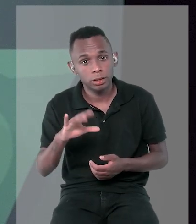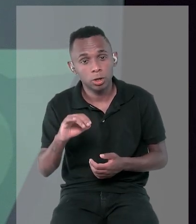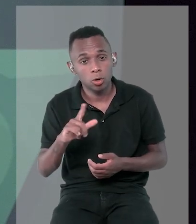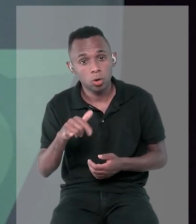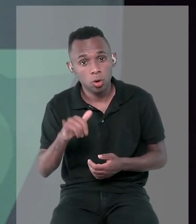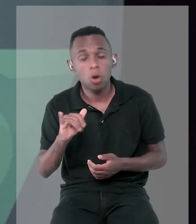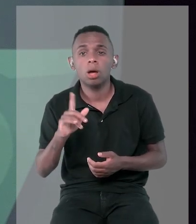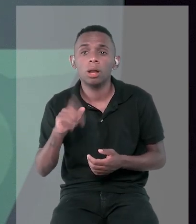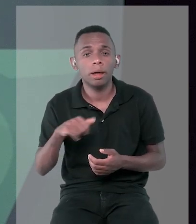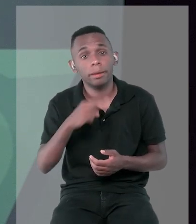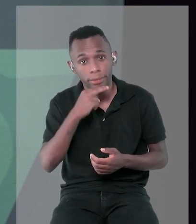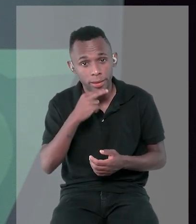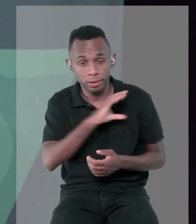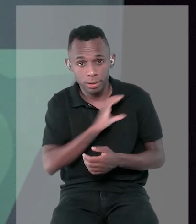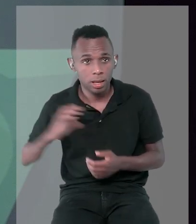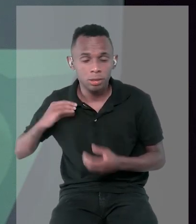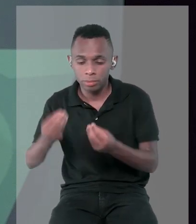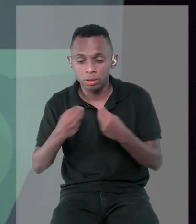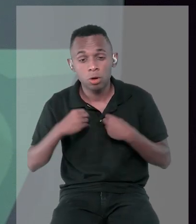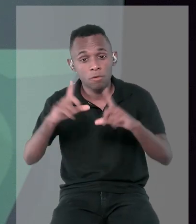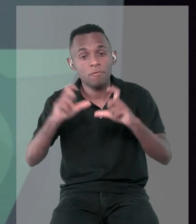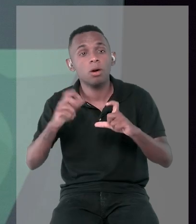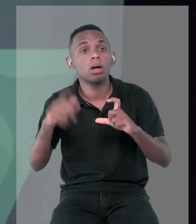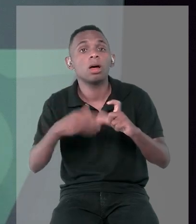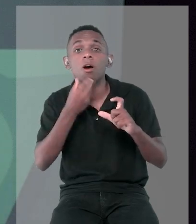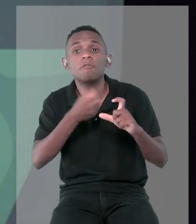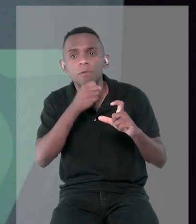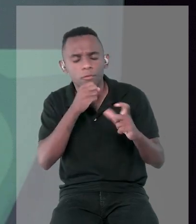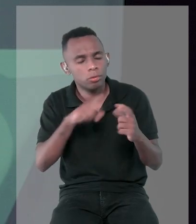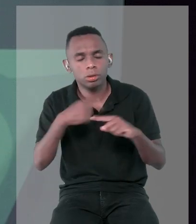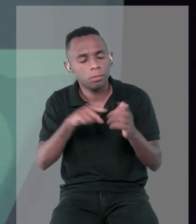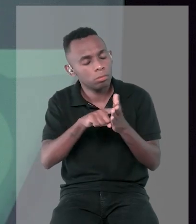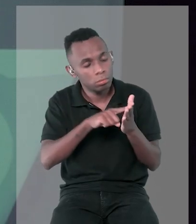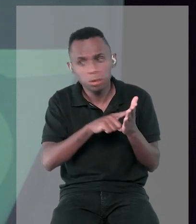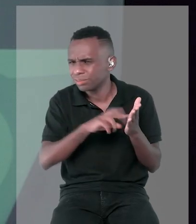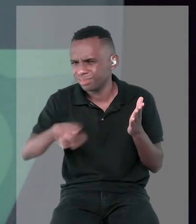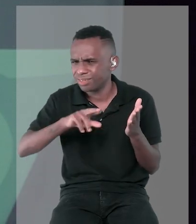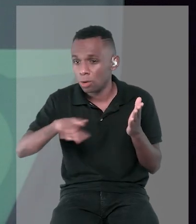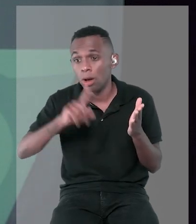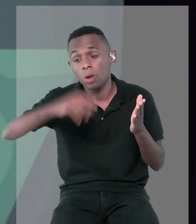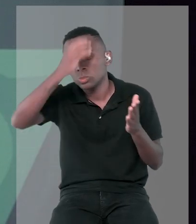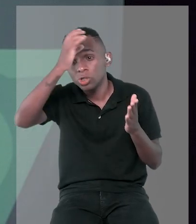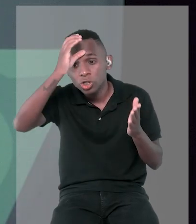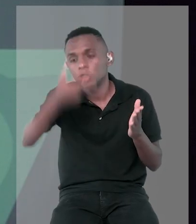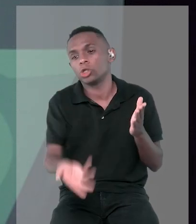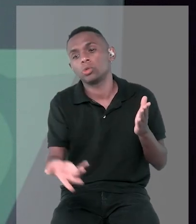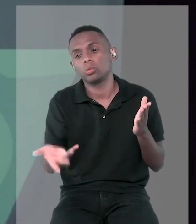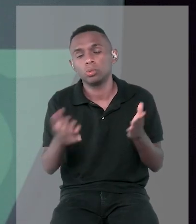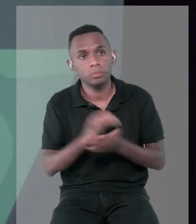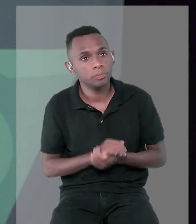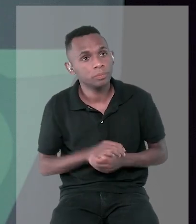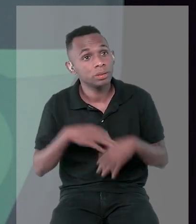Nicole, que é sobrinha neta da Clarice, me deu uma foto dizendo que era avô. Eu descobri que não era o avô, que era o